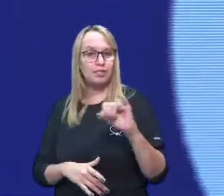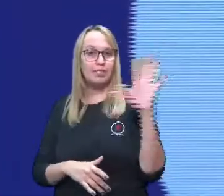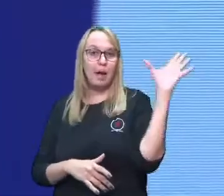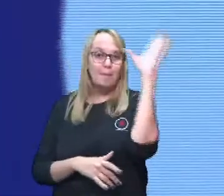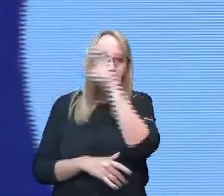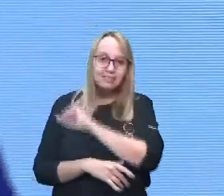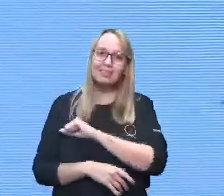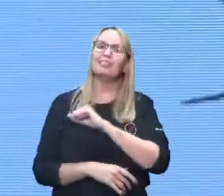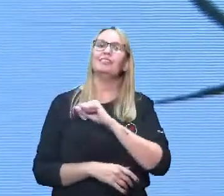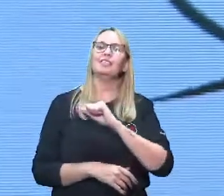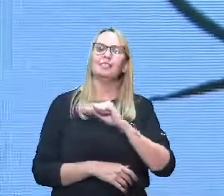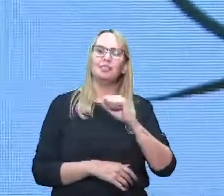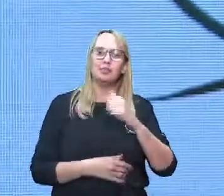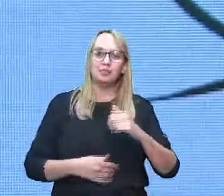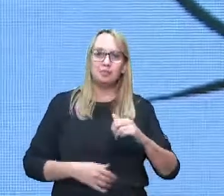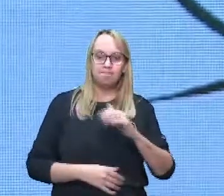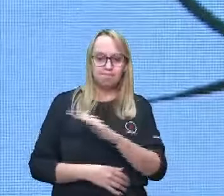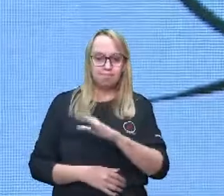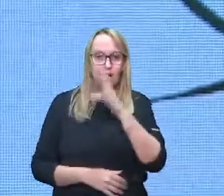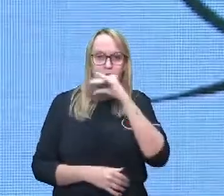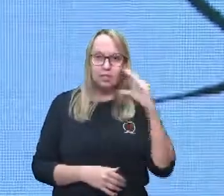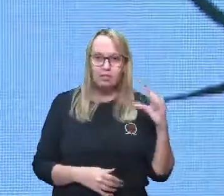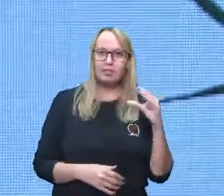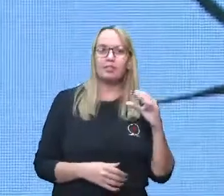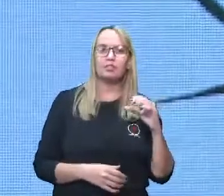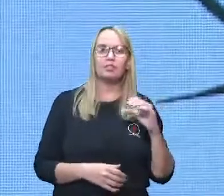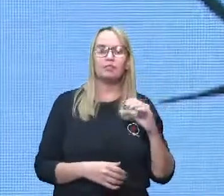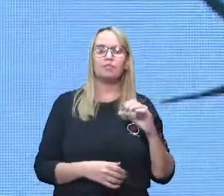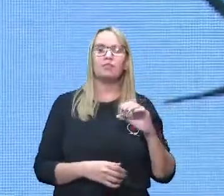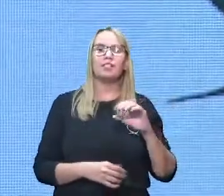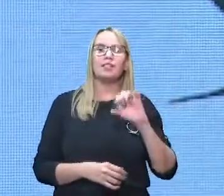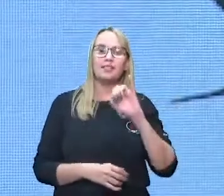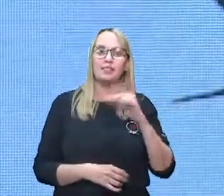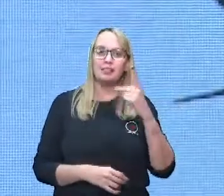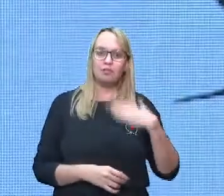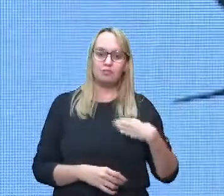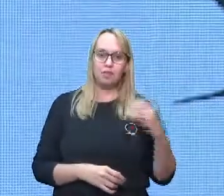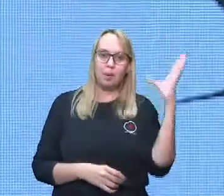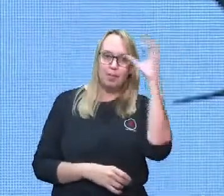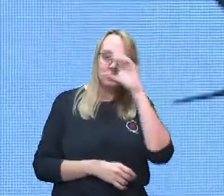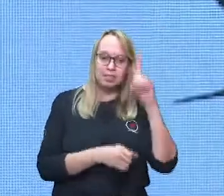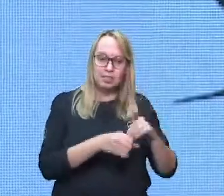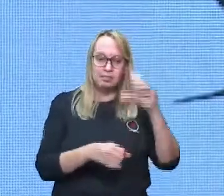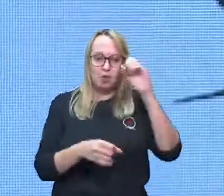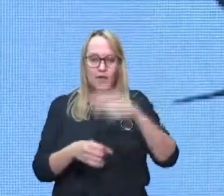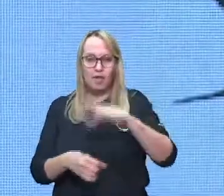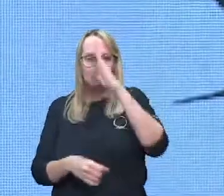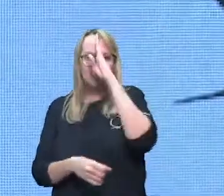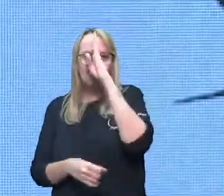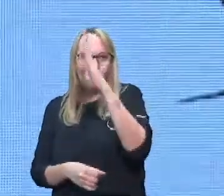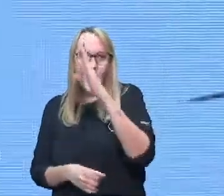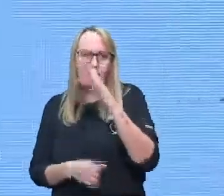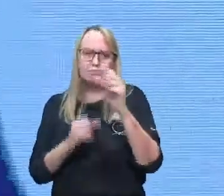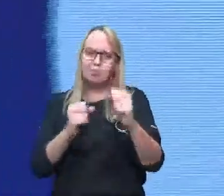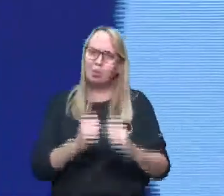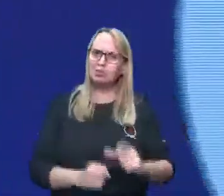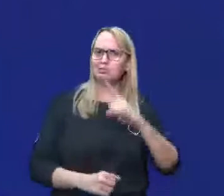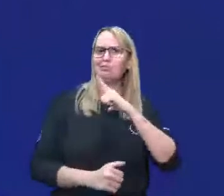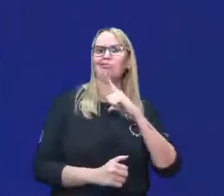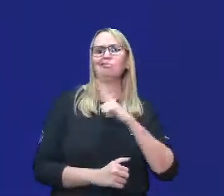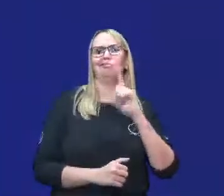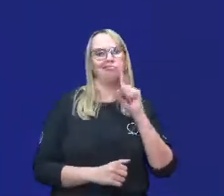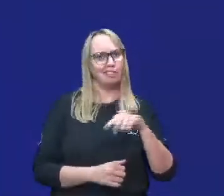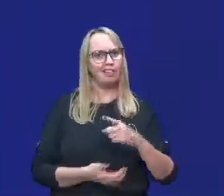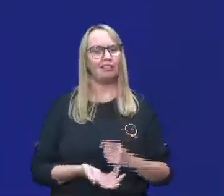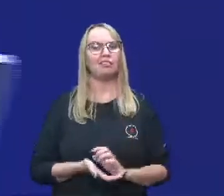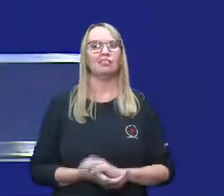isso desde novo, se chama dízimo, primícia e oferta. Isso é poderoso! Eu disse aqui pela manhã,